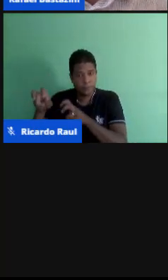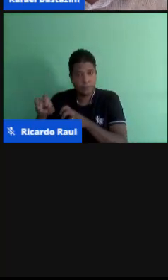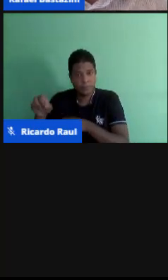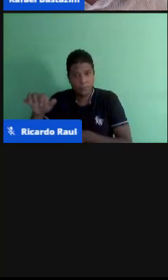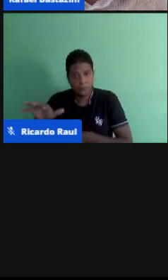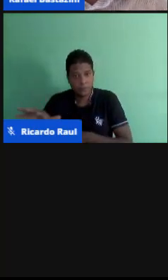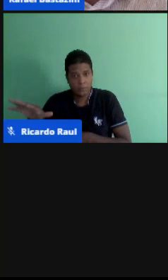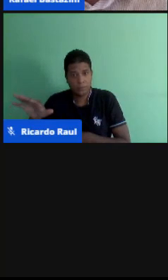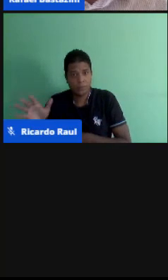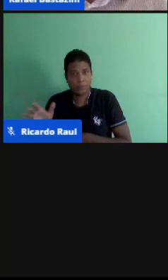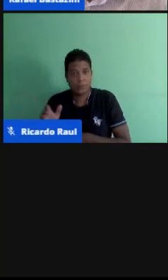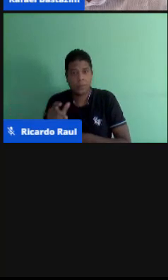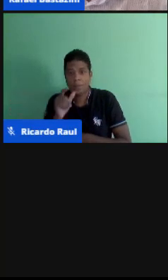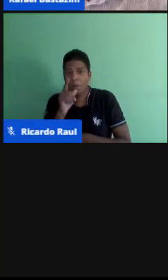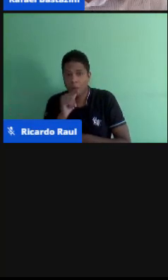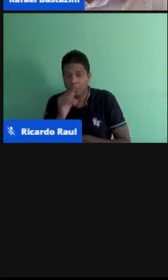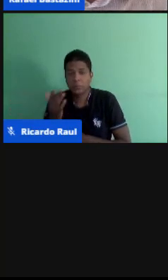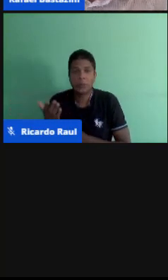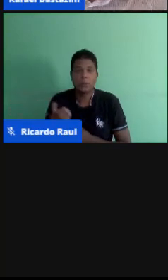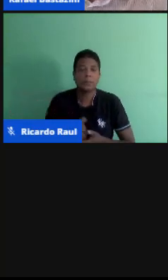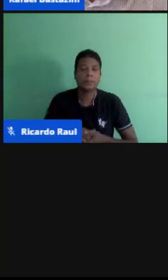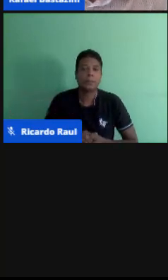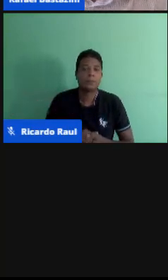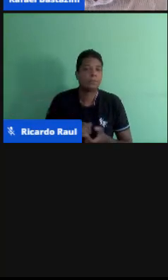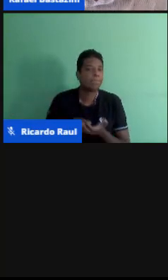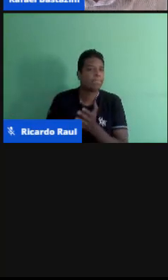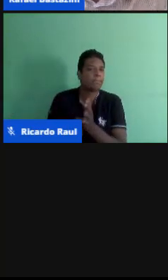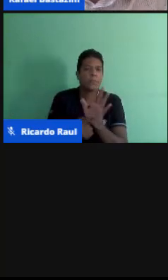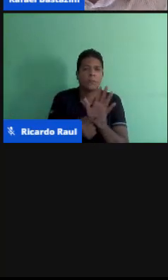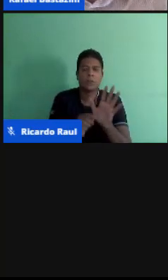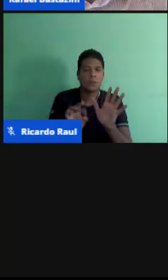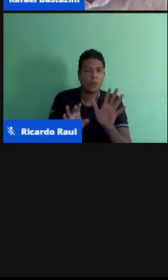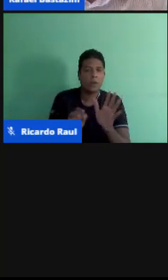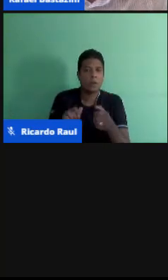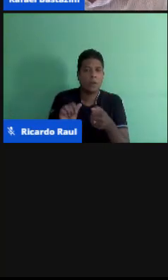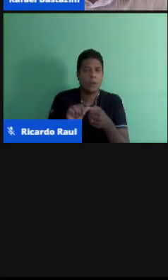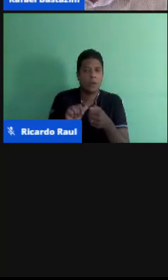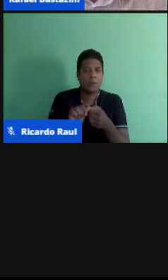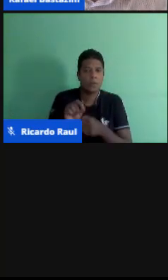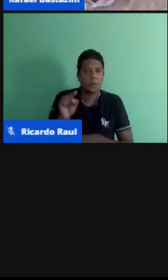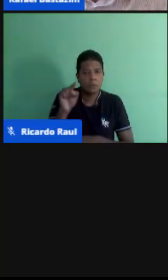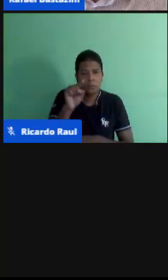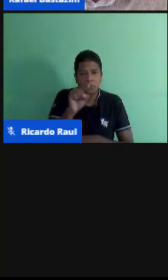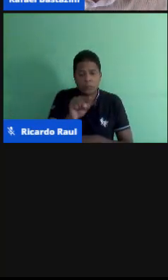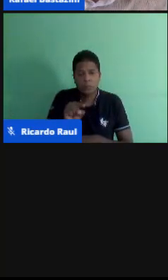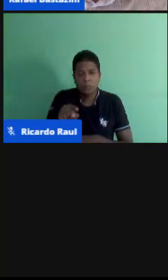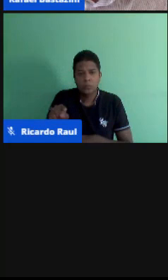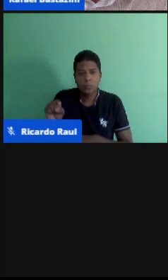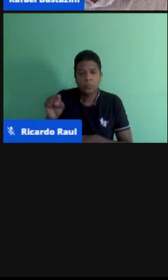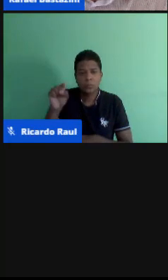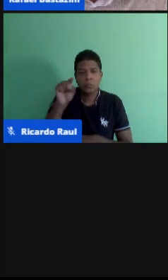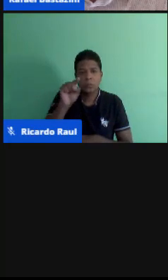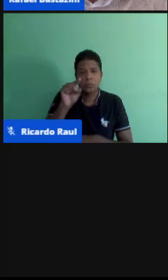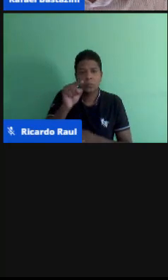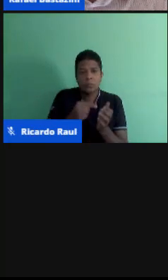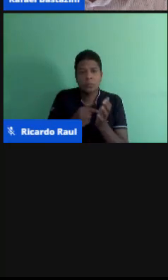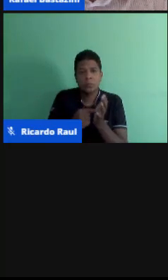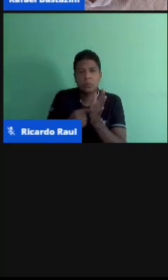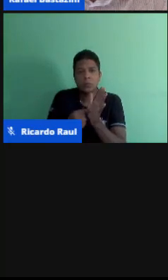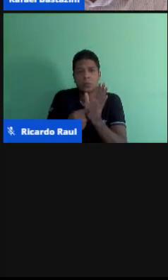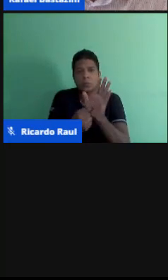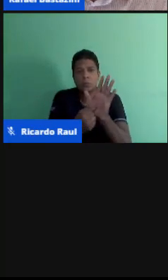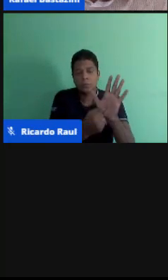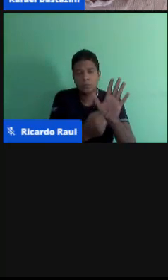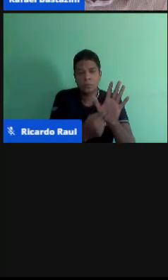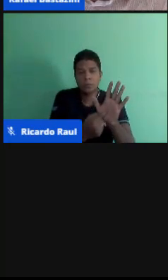corpos d'água. Só queria representar isso. E fiz um círculo mostrando a